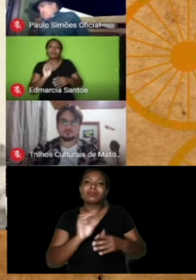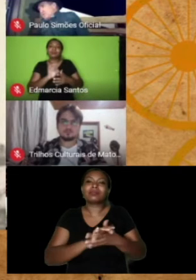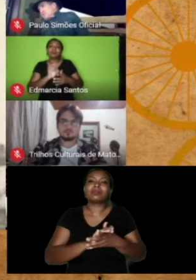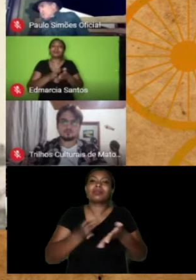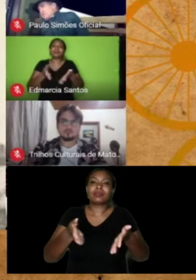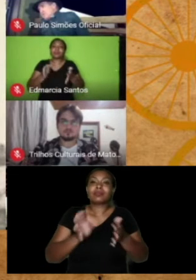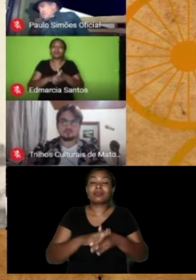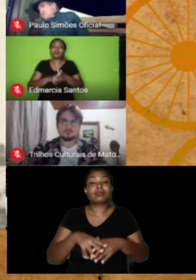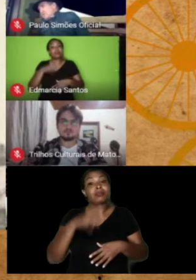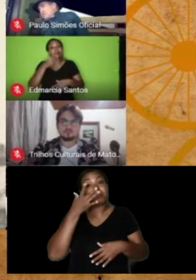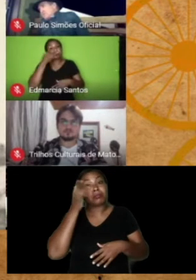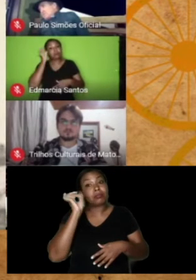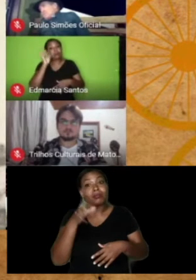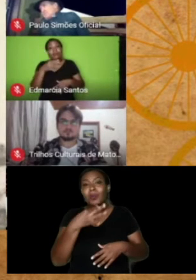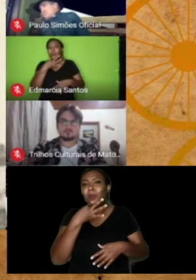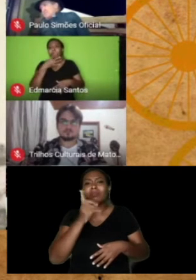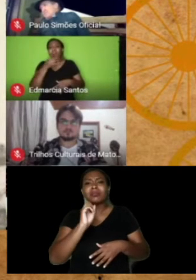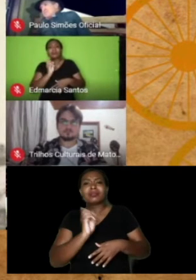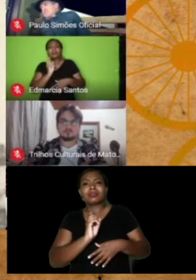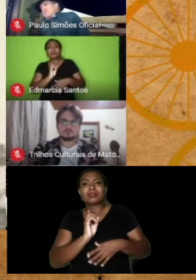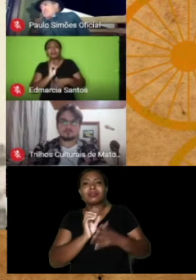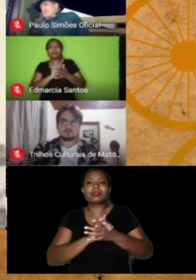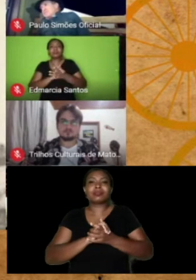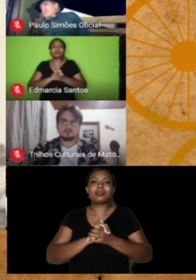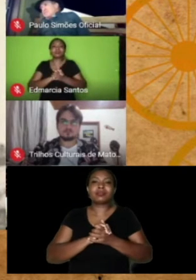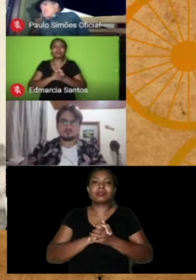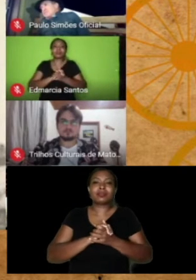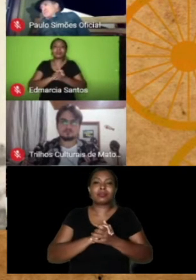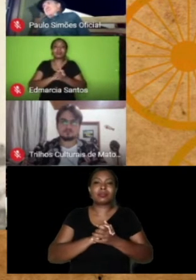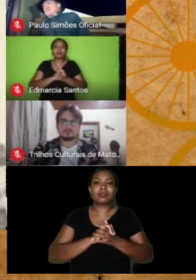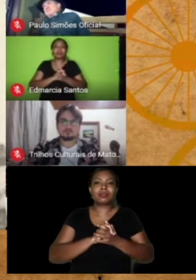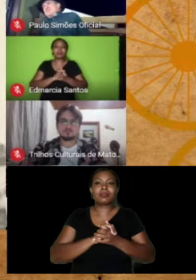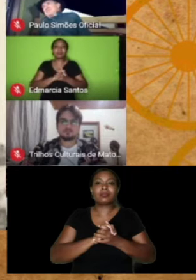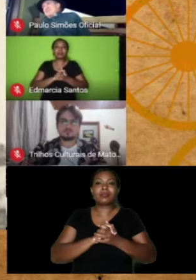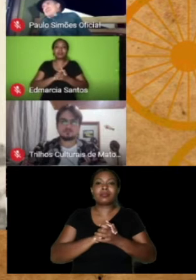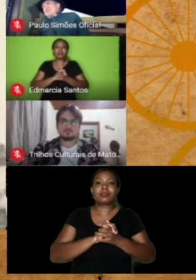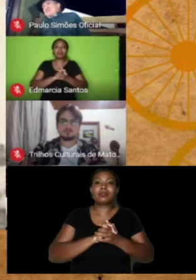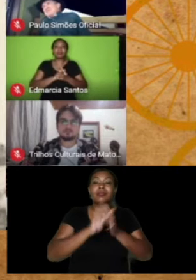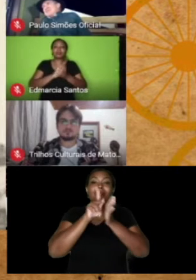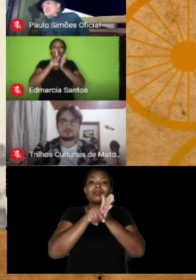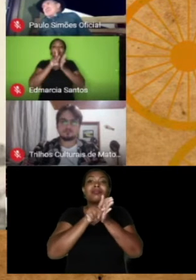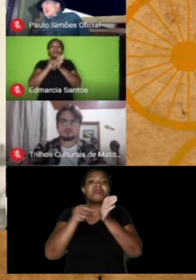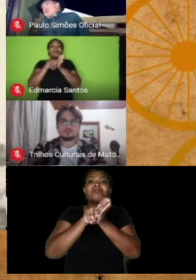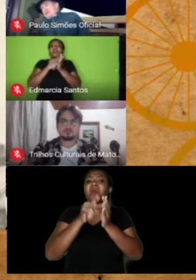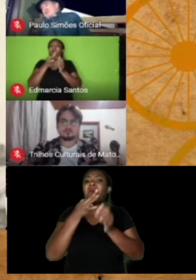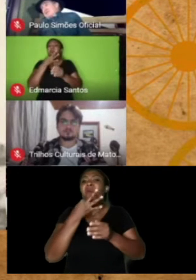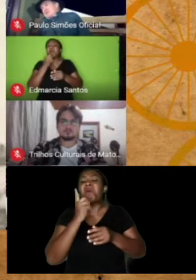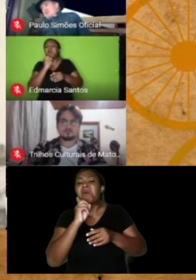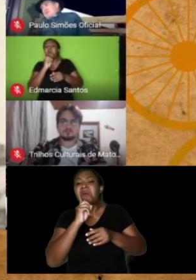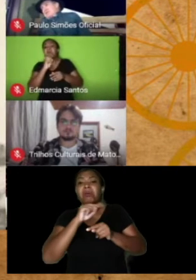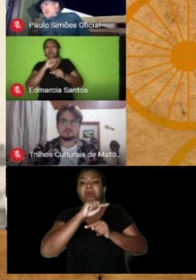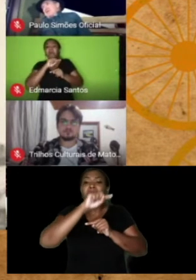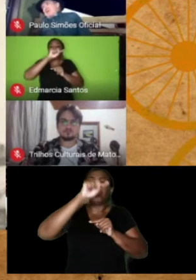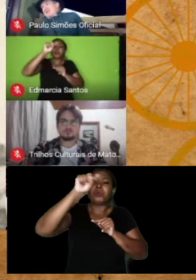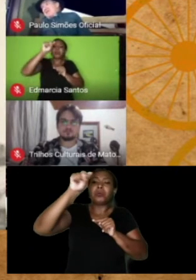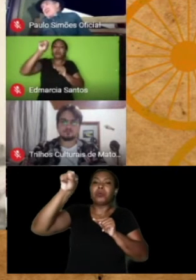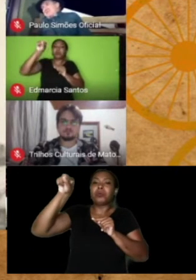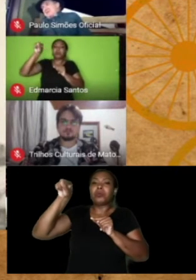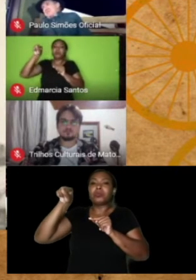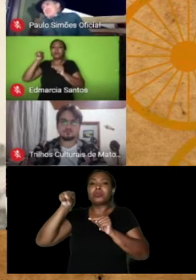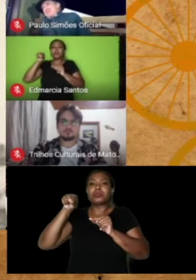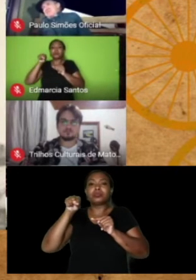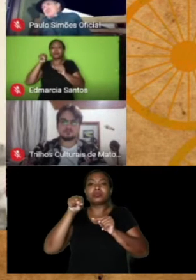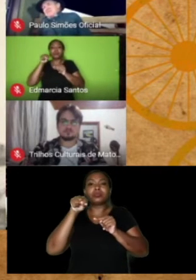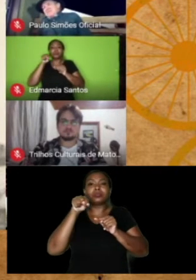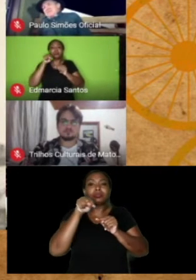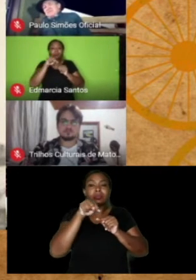era impressionante porque as pessoas não conheciam o entorno ferroviário de Três Lagoas. Né, o local onde nós fazemos a